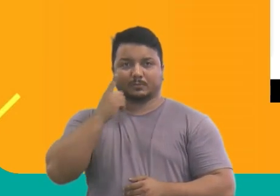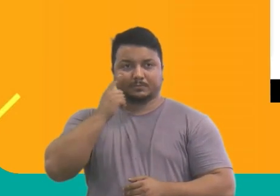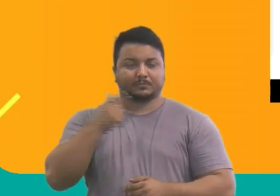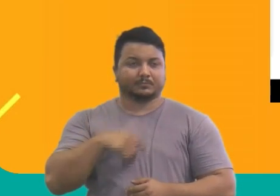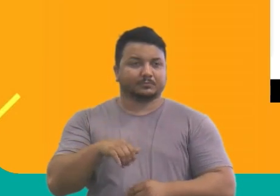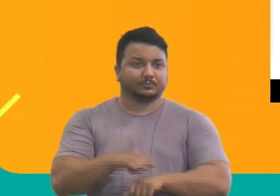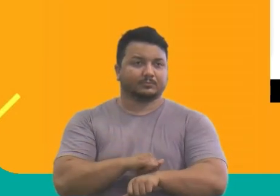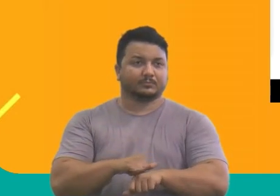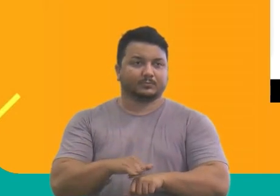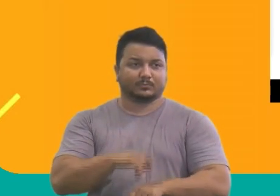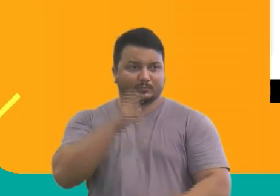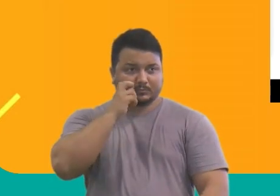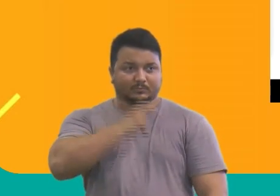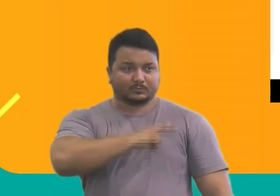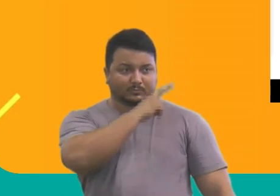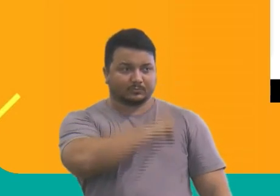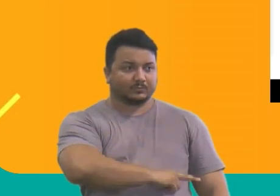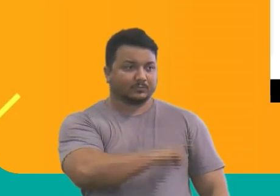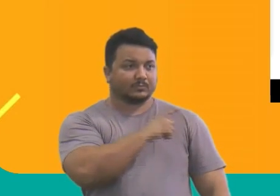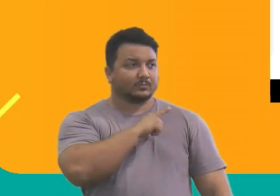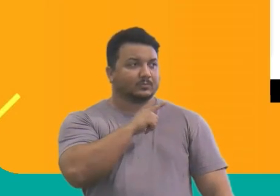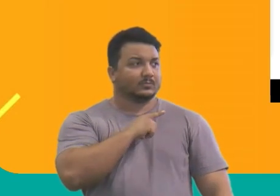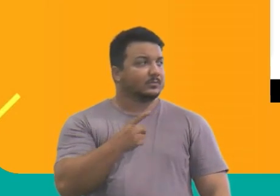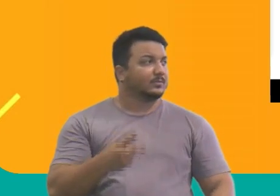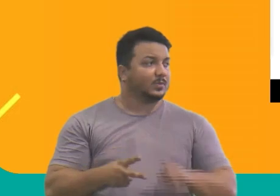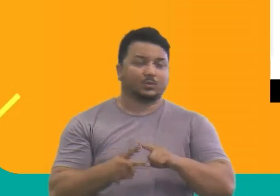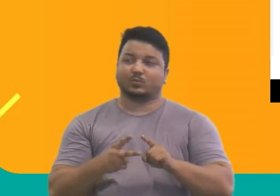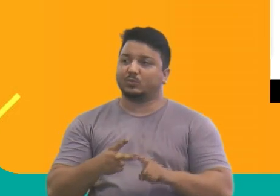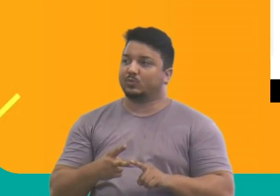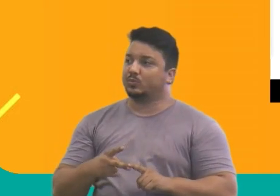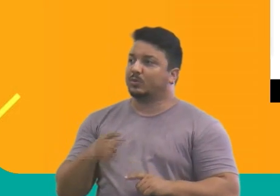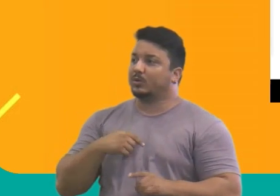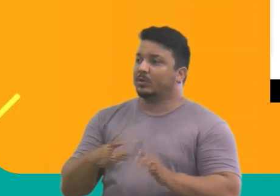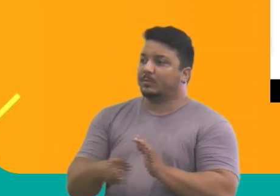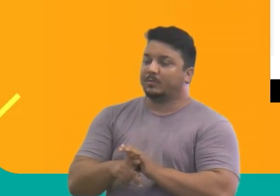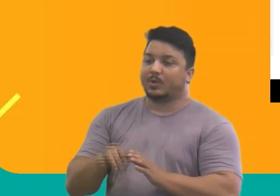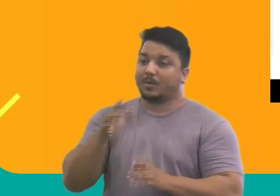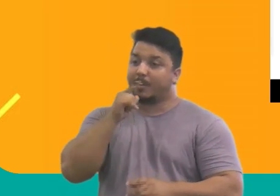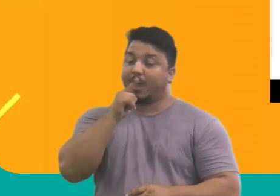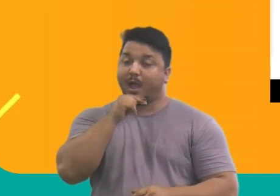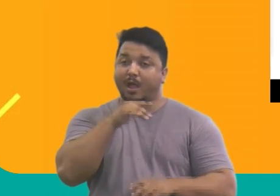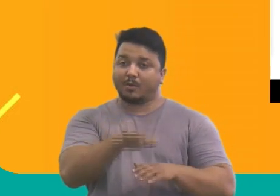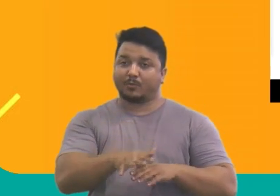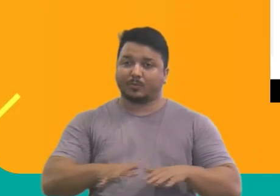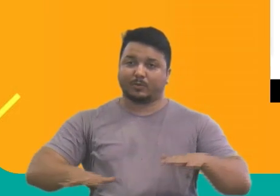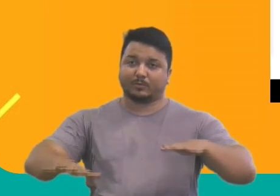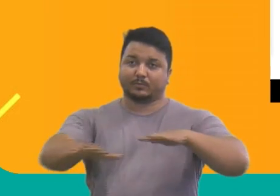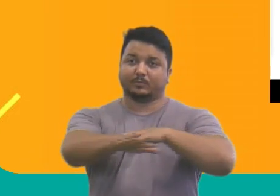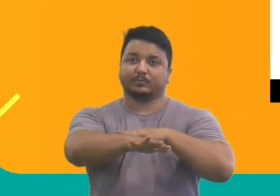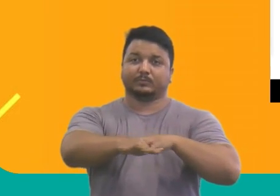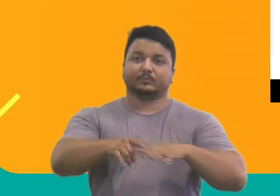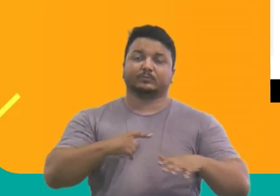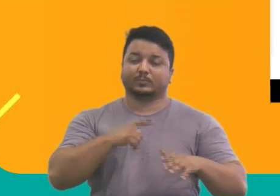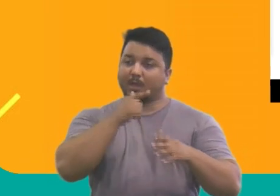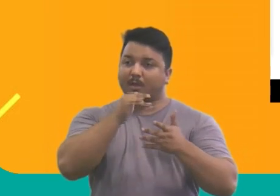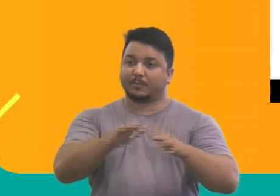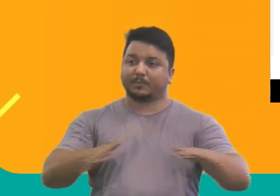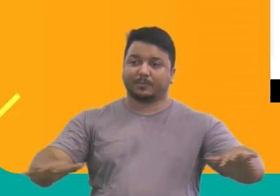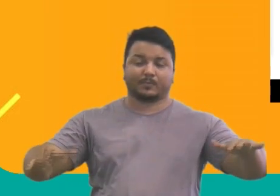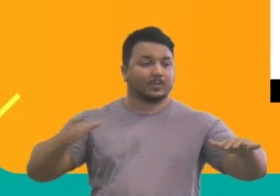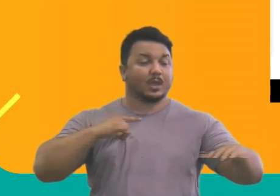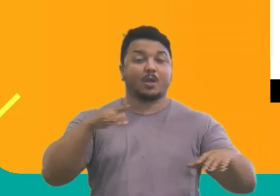né? Observe o esquema que ilustra duas situações no ambiente marinho. Qual é o processo responsável